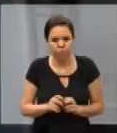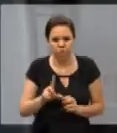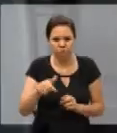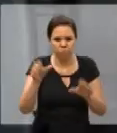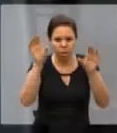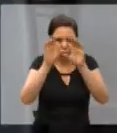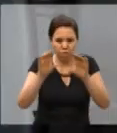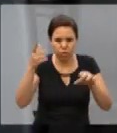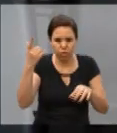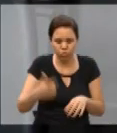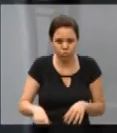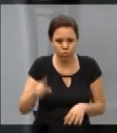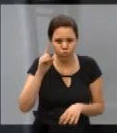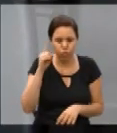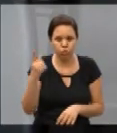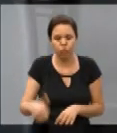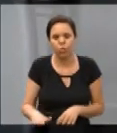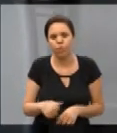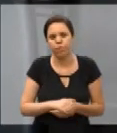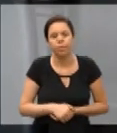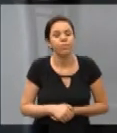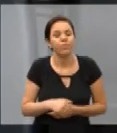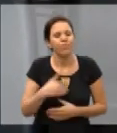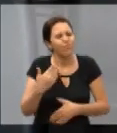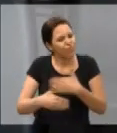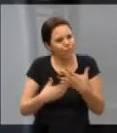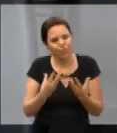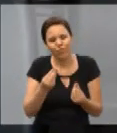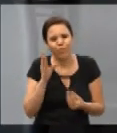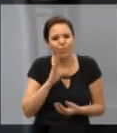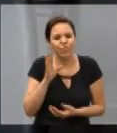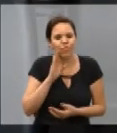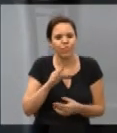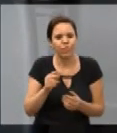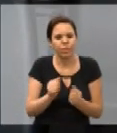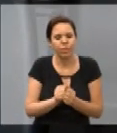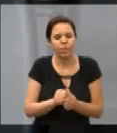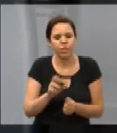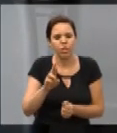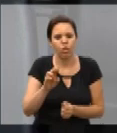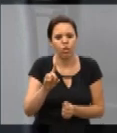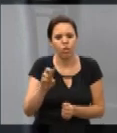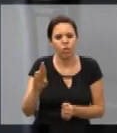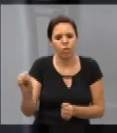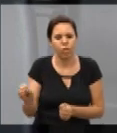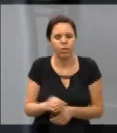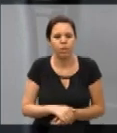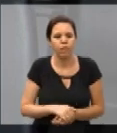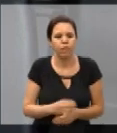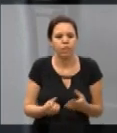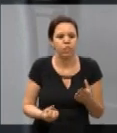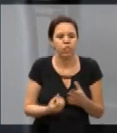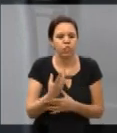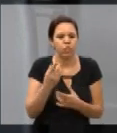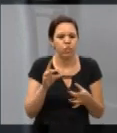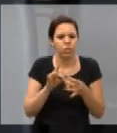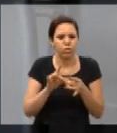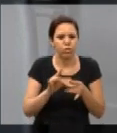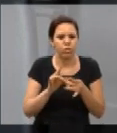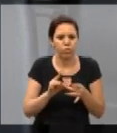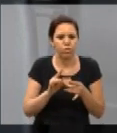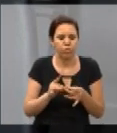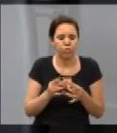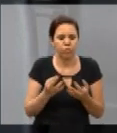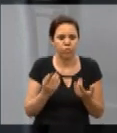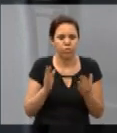nuvens, vamos outro dia gravar de novo, entendeu? Então foi muito bacana. E com o Rodrigo é muito isso, né? A gente criou uma sintonia, essa história do